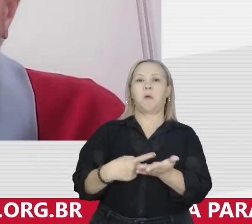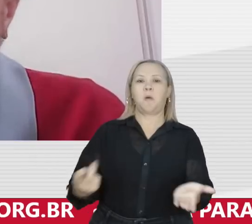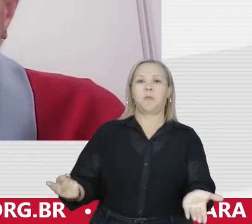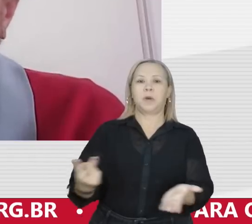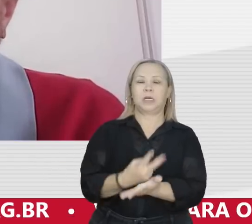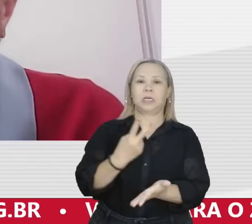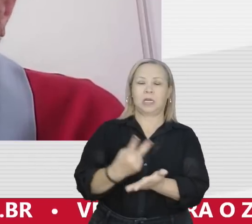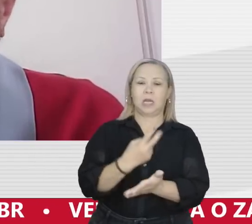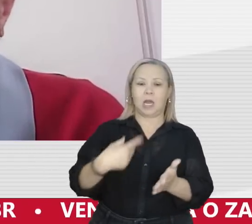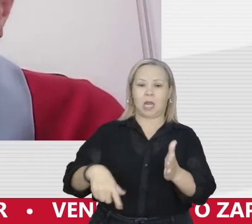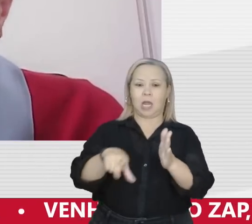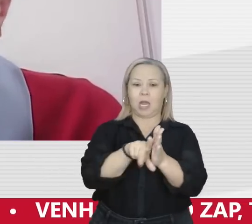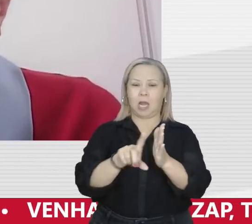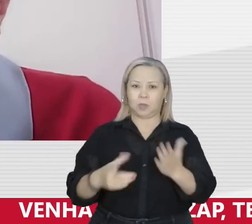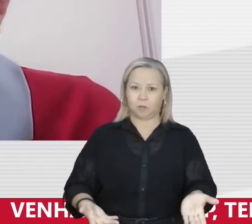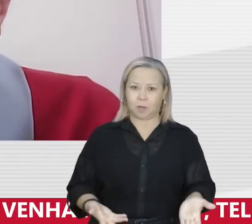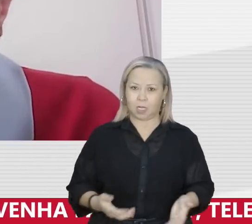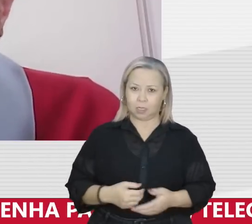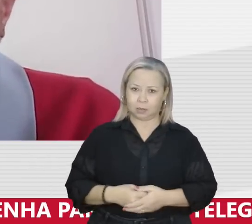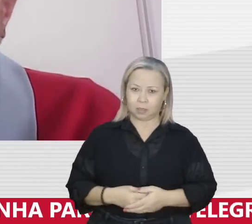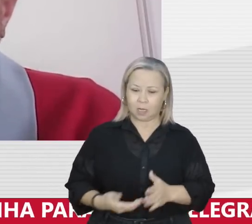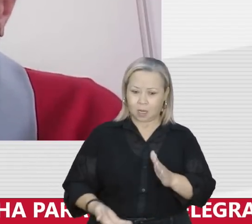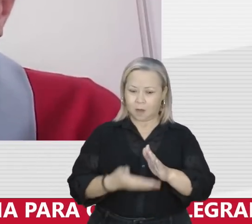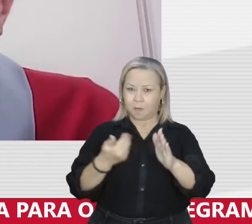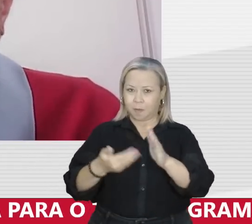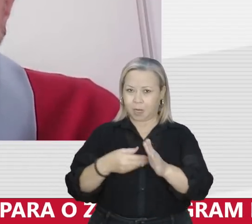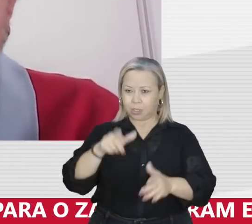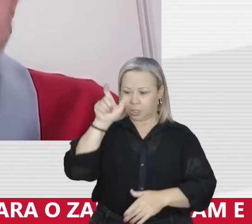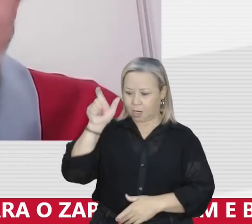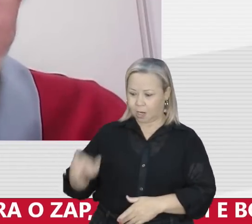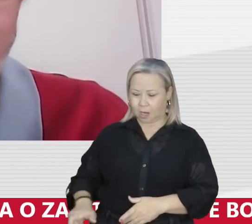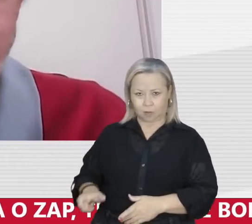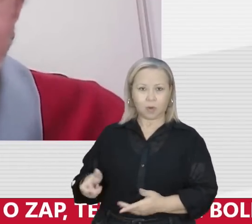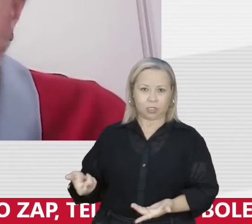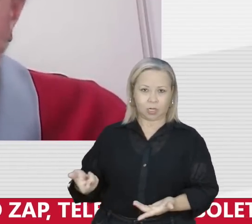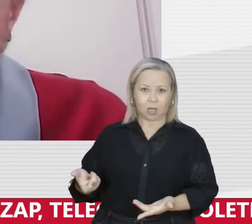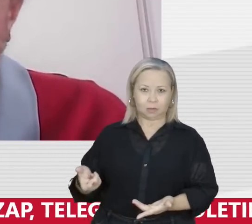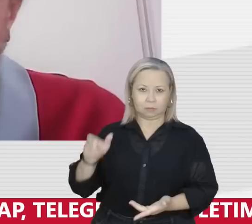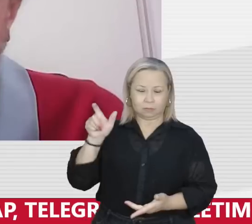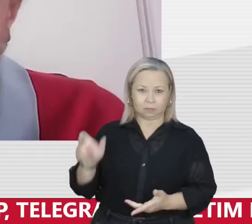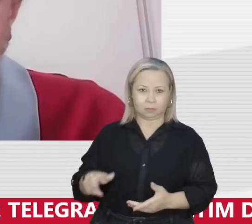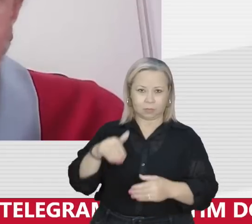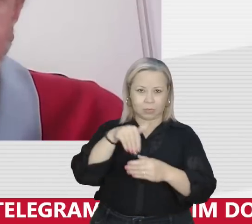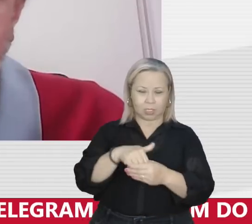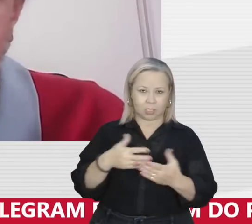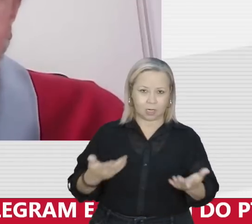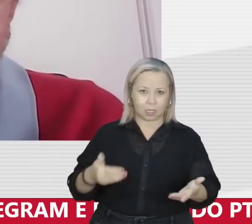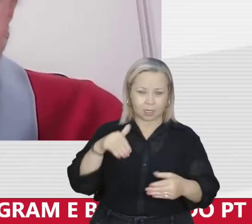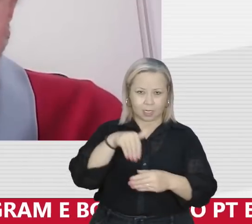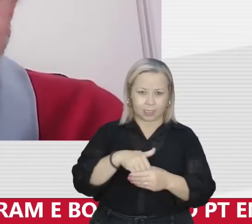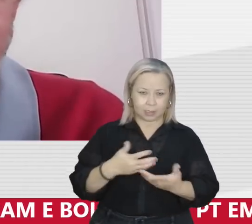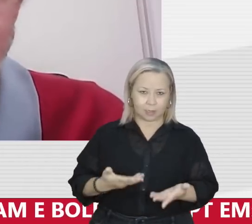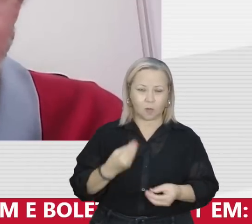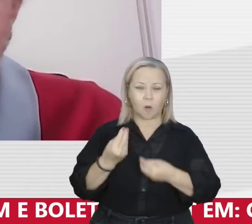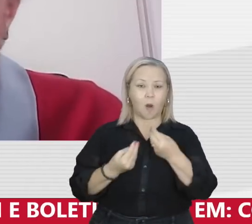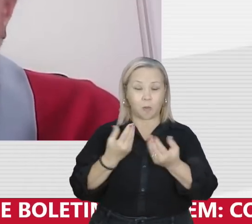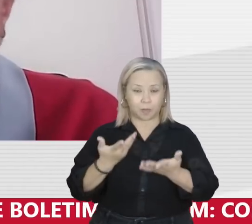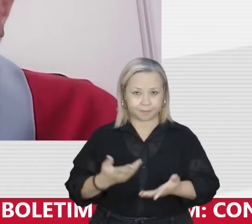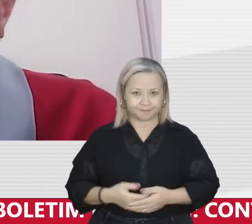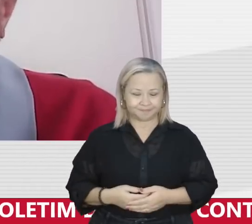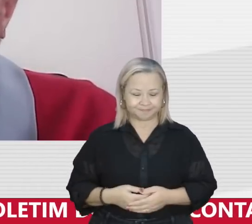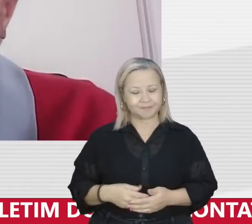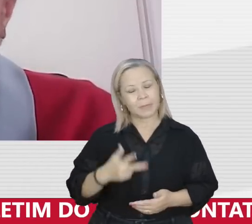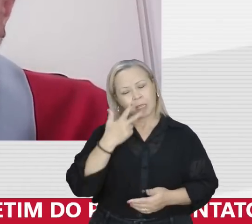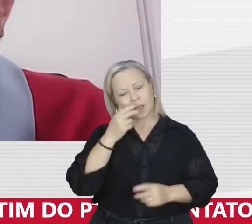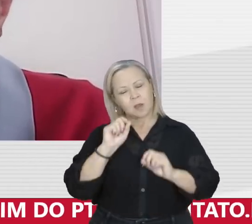debate eleitoral de 18. Eu acho que essa vaza-jato da reunião dos empresários, do grupo de